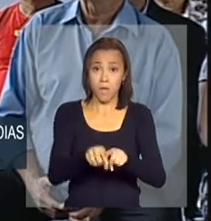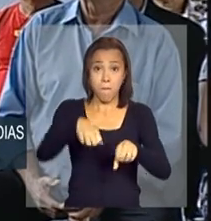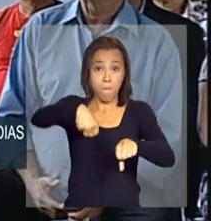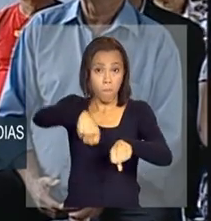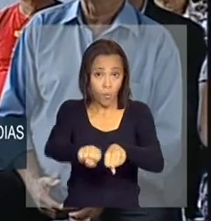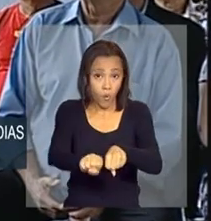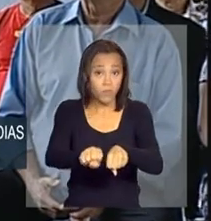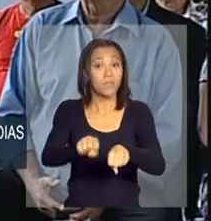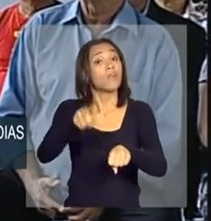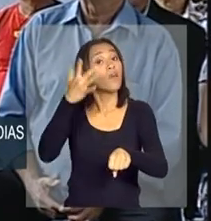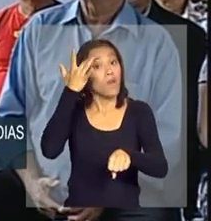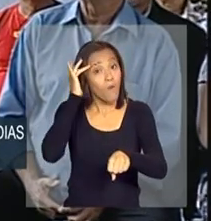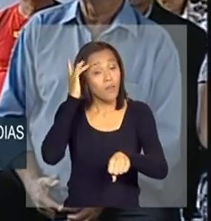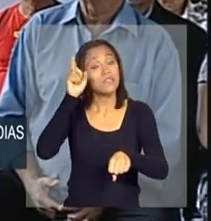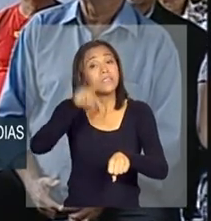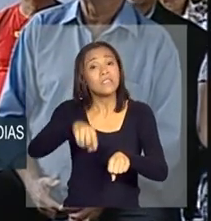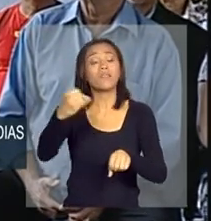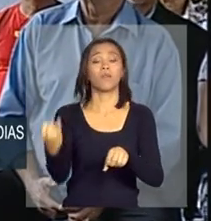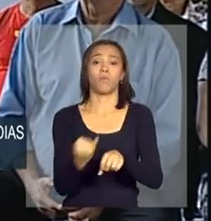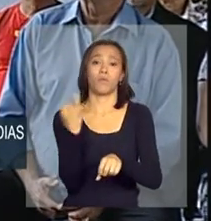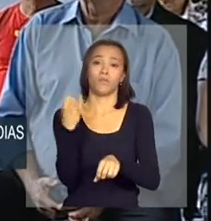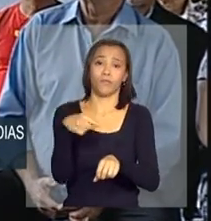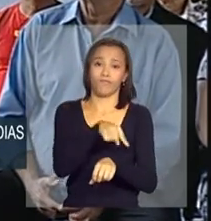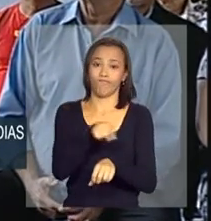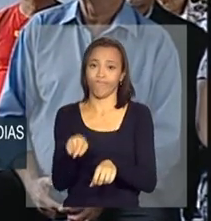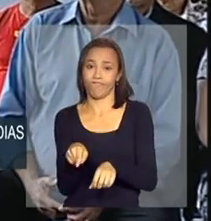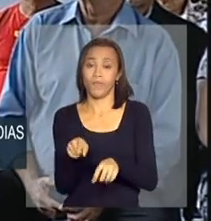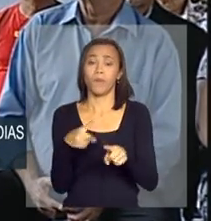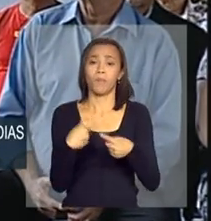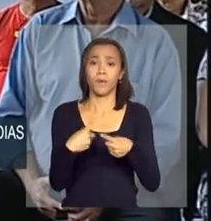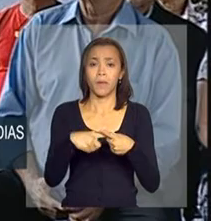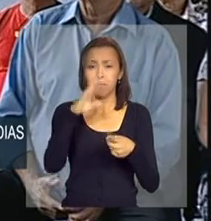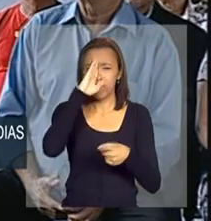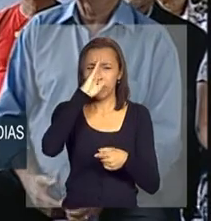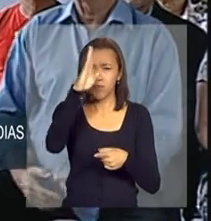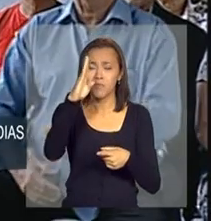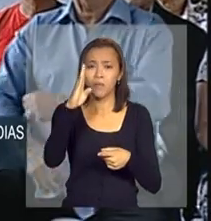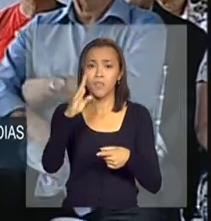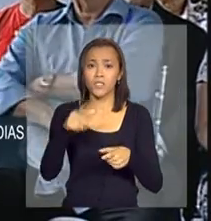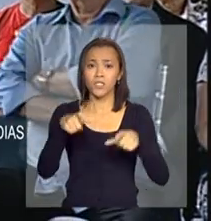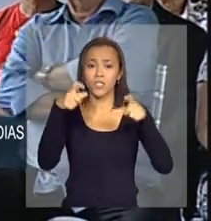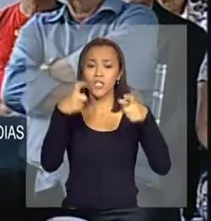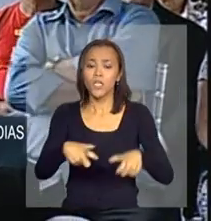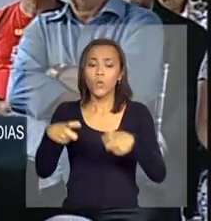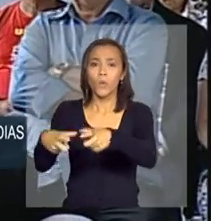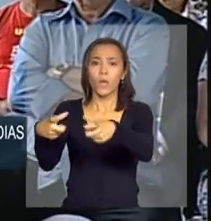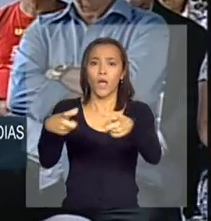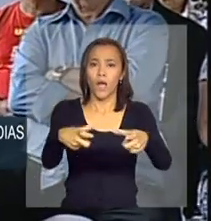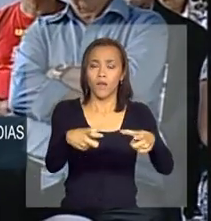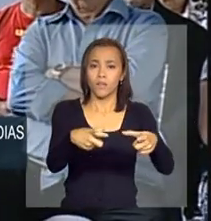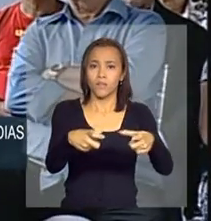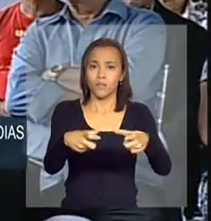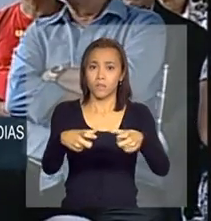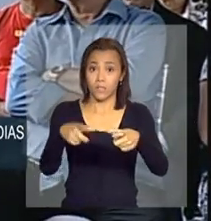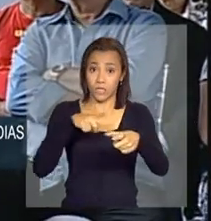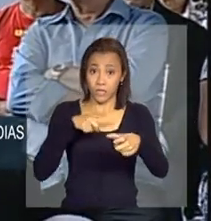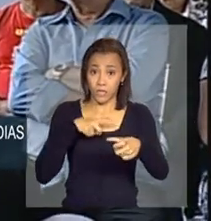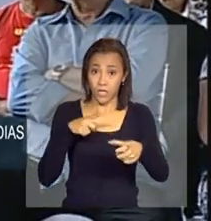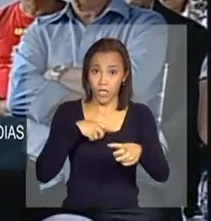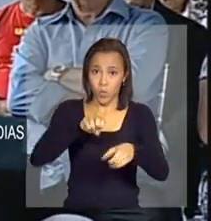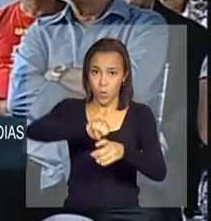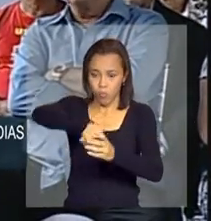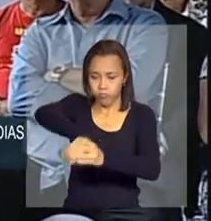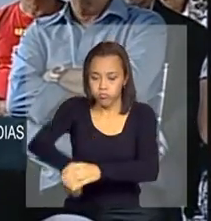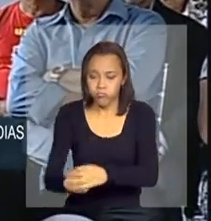acredito que é muito importante porque principalmente em regiões onde existe produção